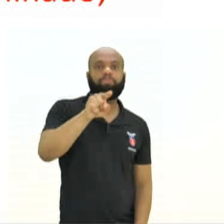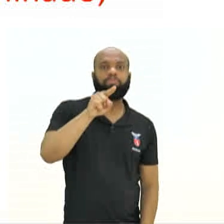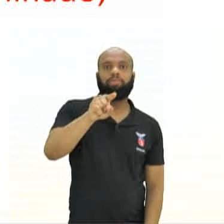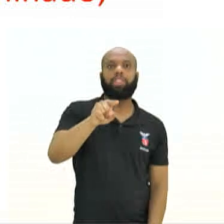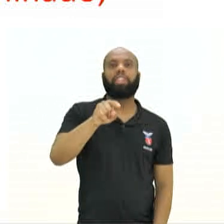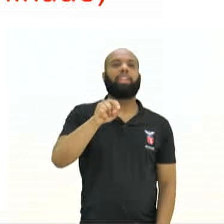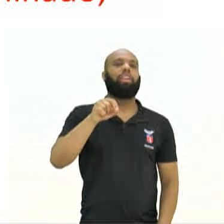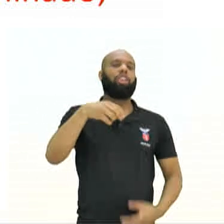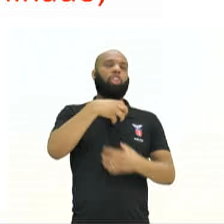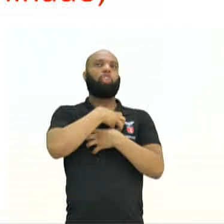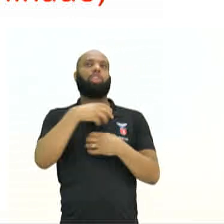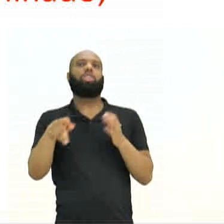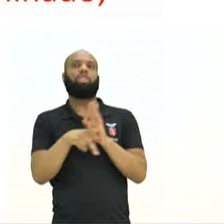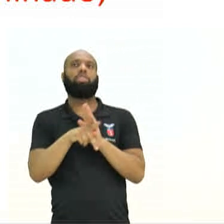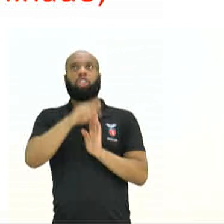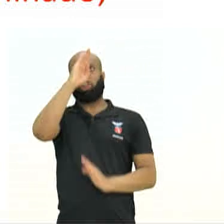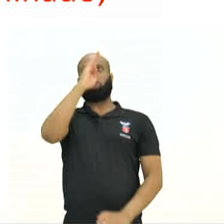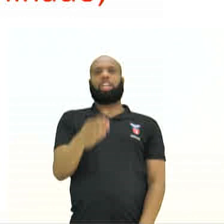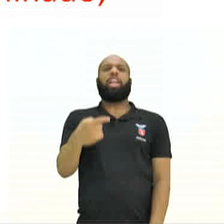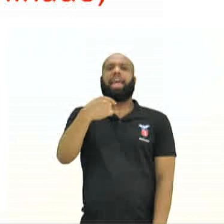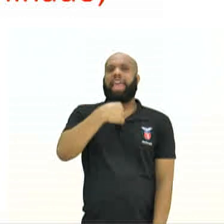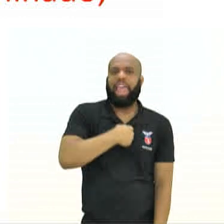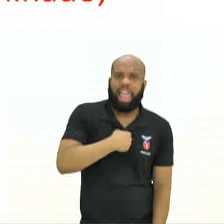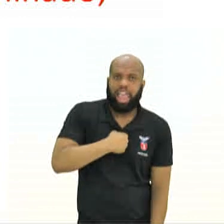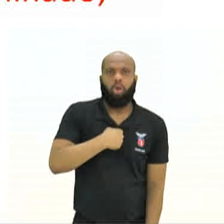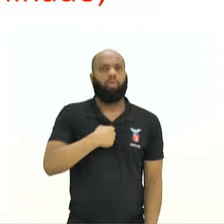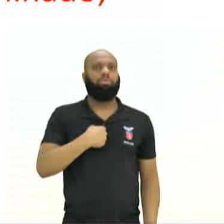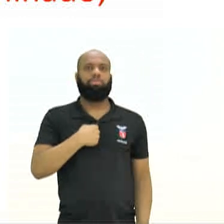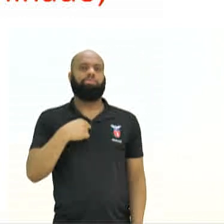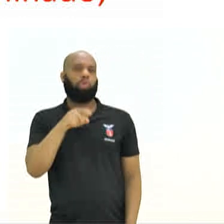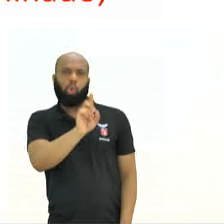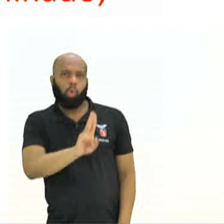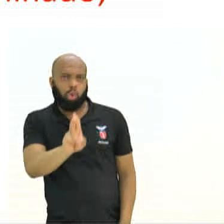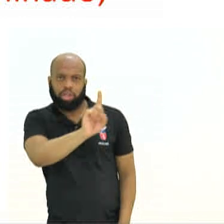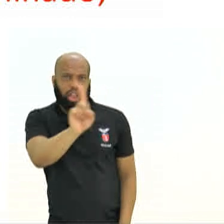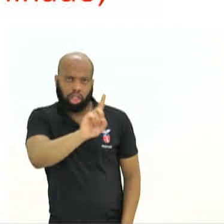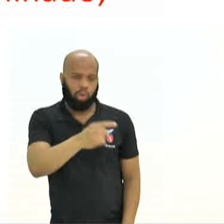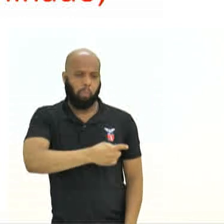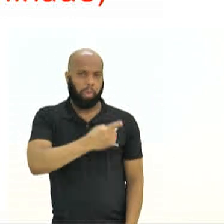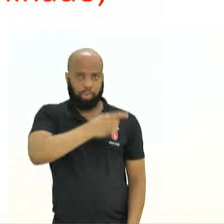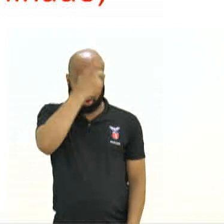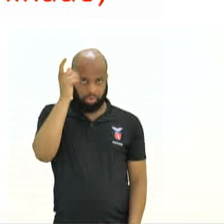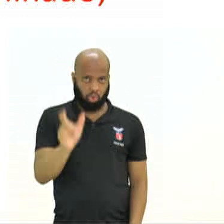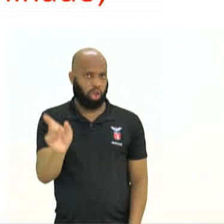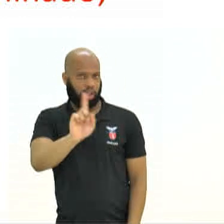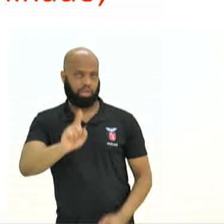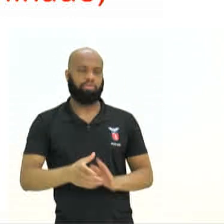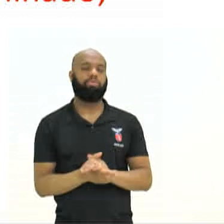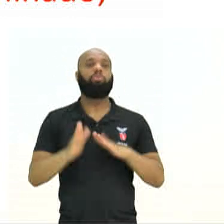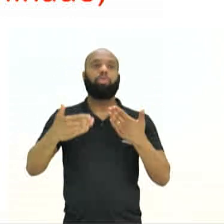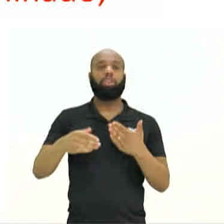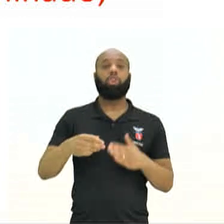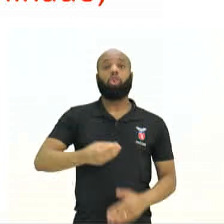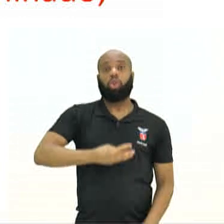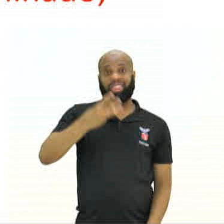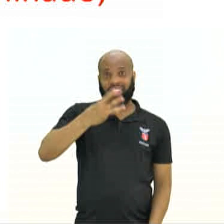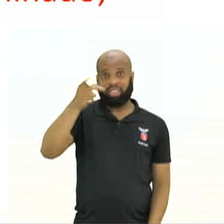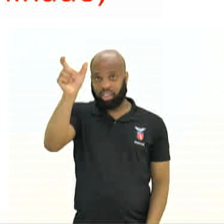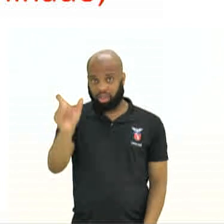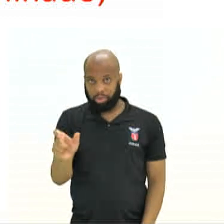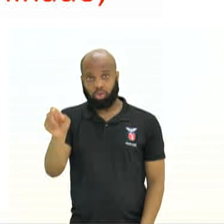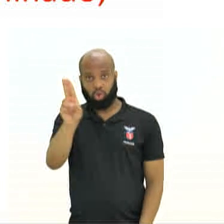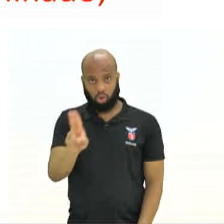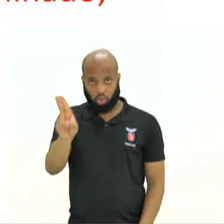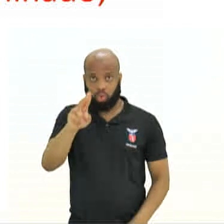não se coloquem de forma direta no texto, ou seja, não usem primeira pessoa. Então, usar terceira pessoa